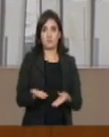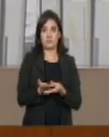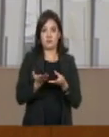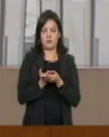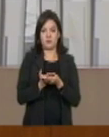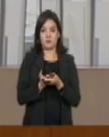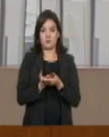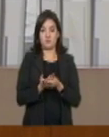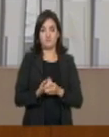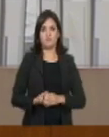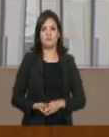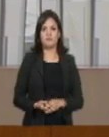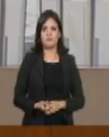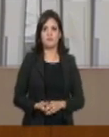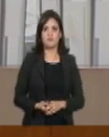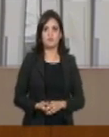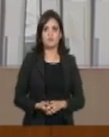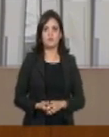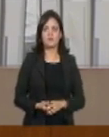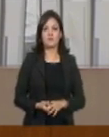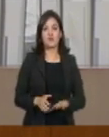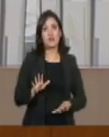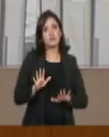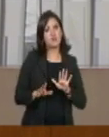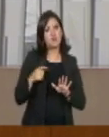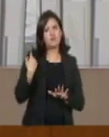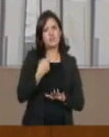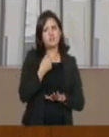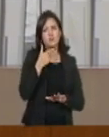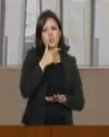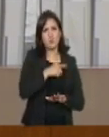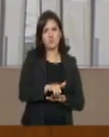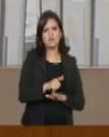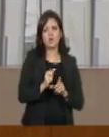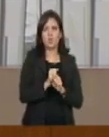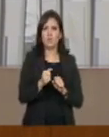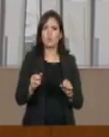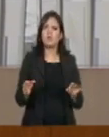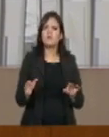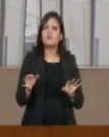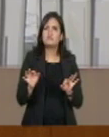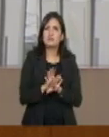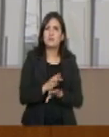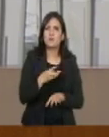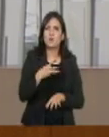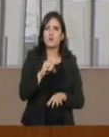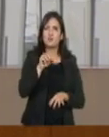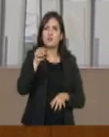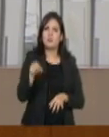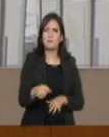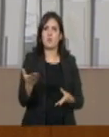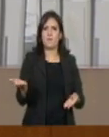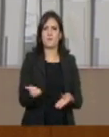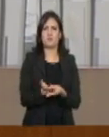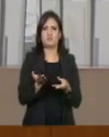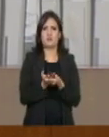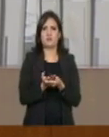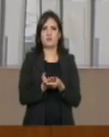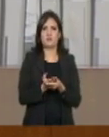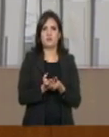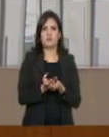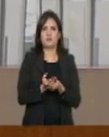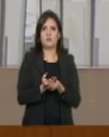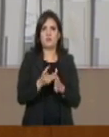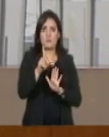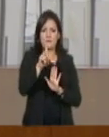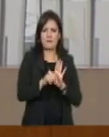Talvez nós consigamos fechar o ano na faixa de 30 mil processos, com uma baixa de 25% do acervo em um